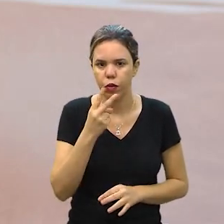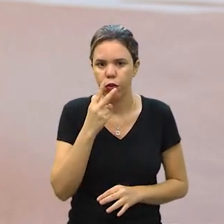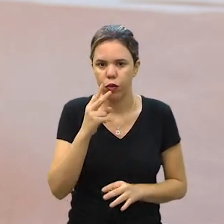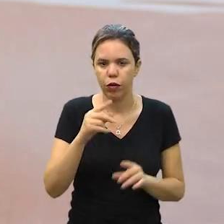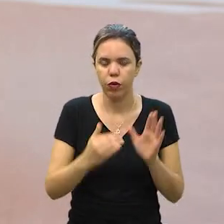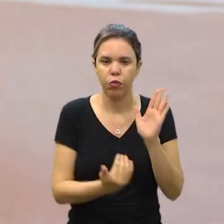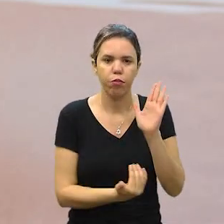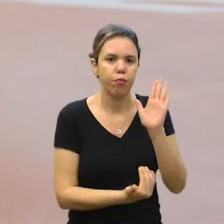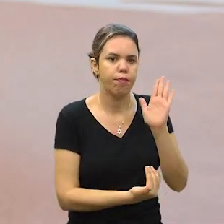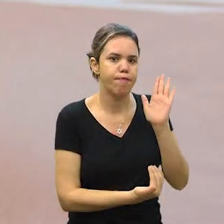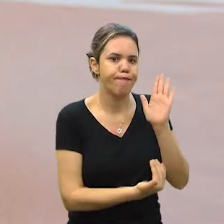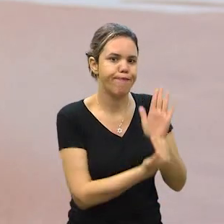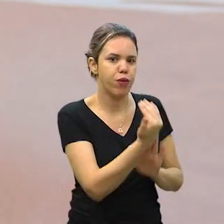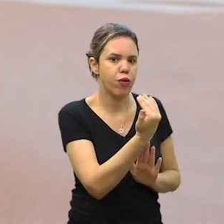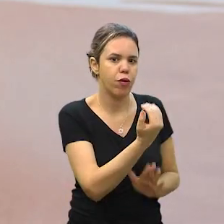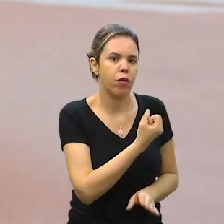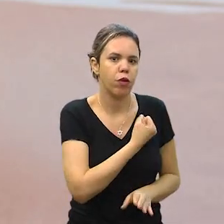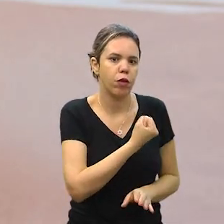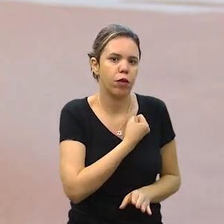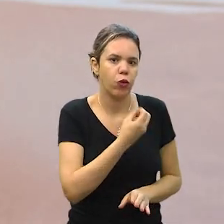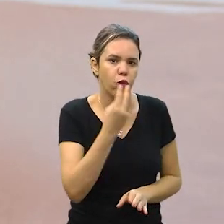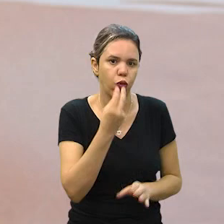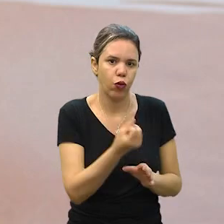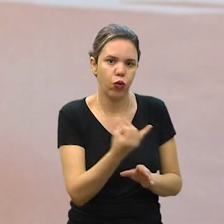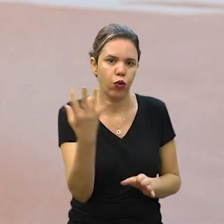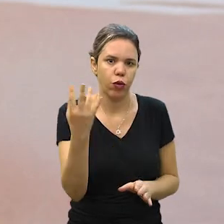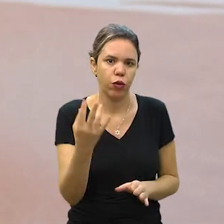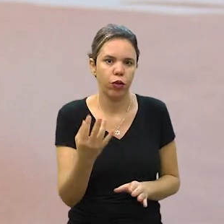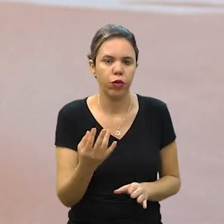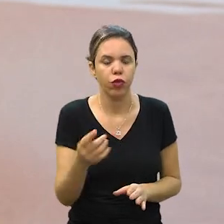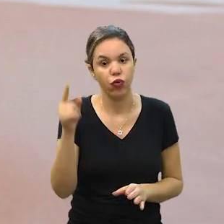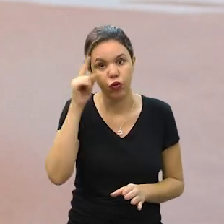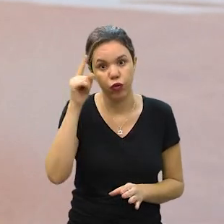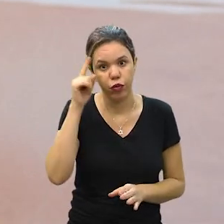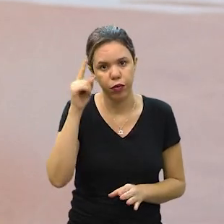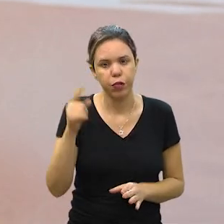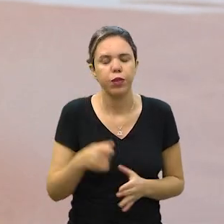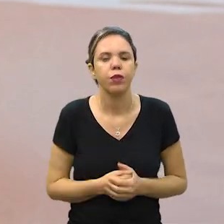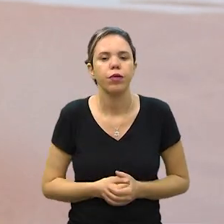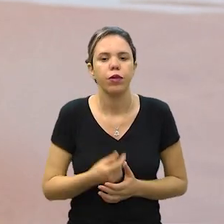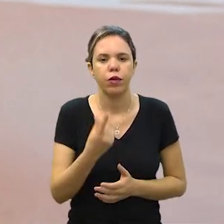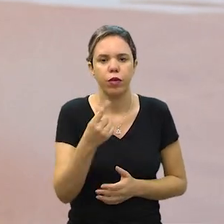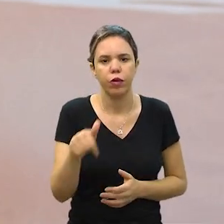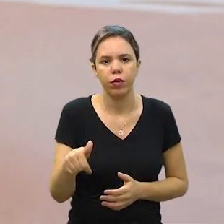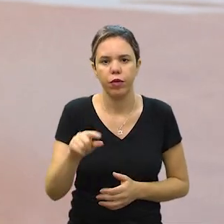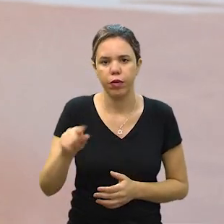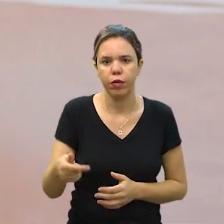fumantes aumentaram o número de cigarros consumidos por dia.